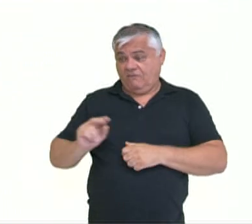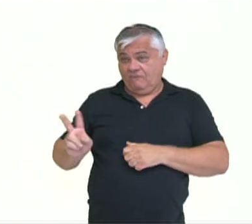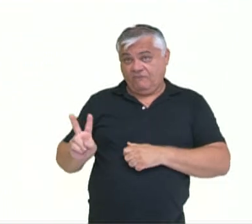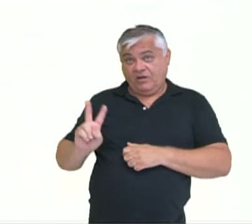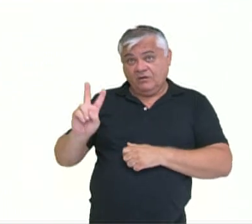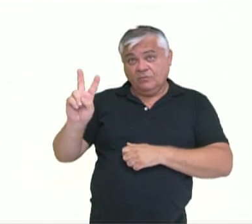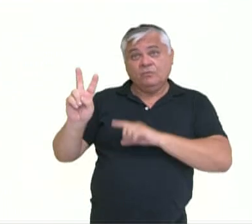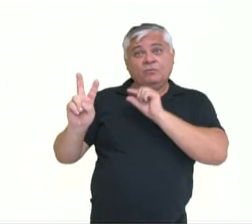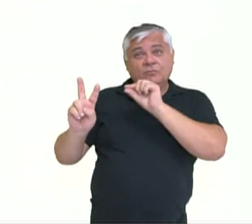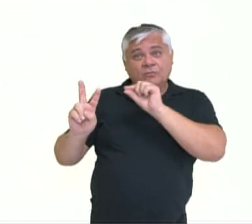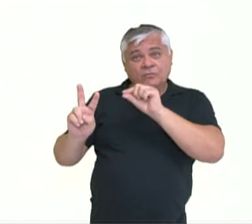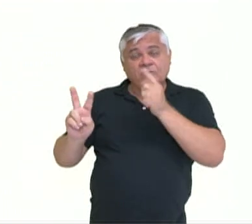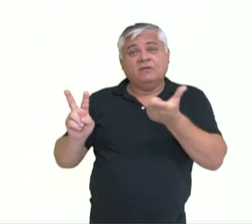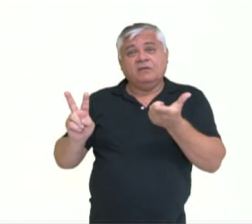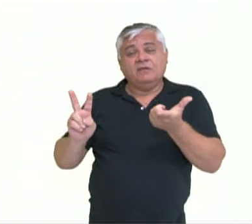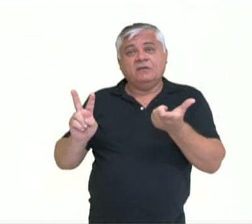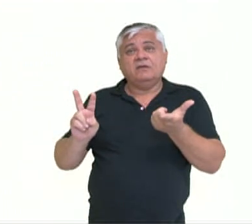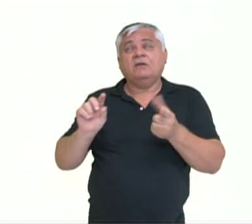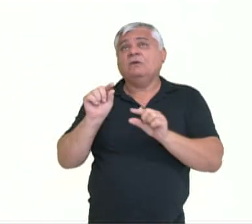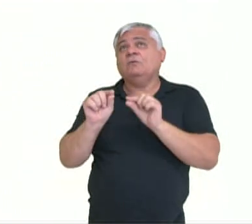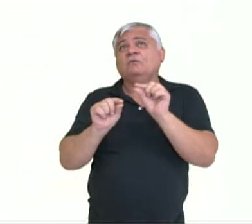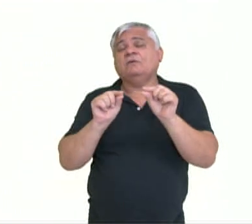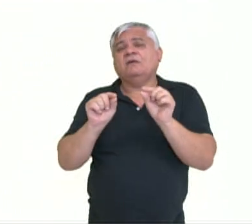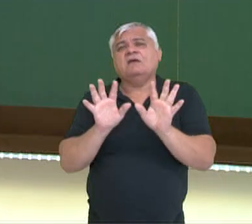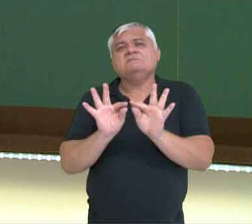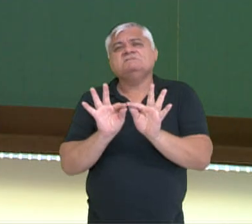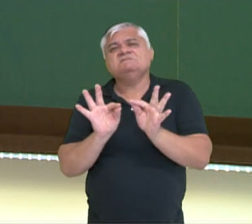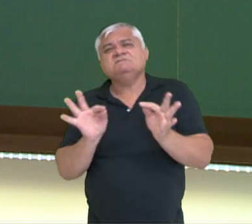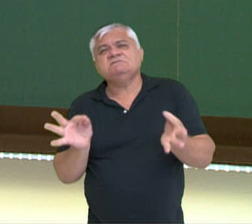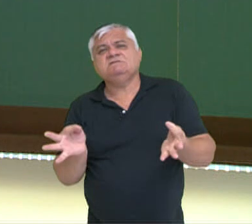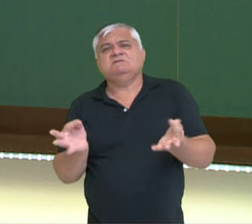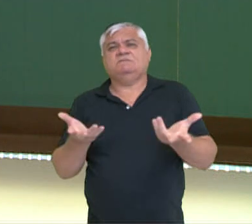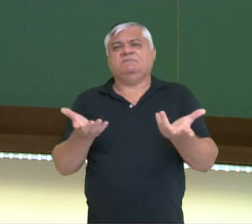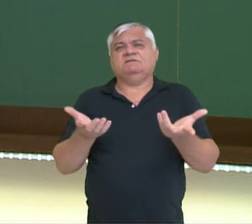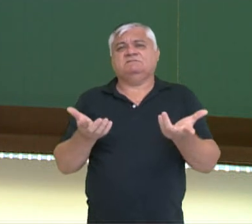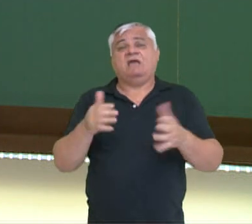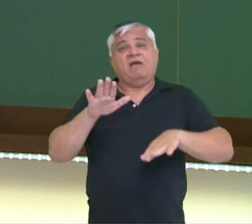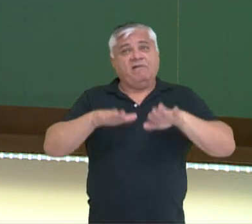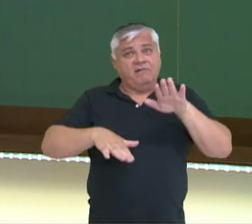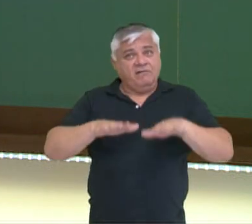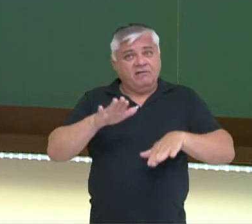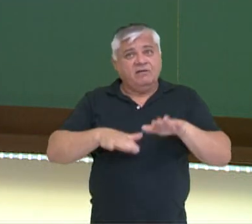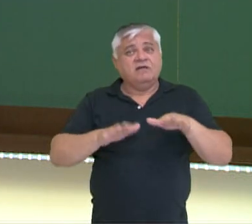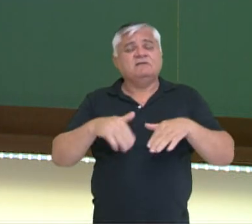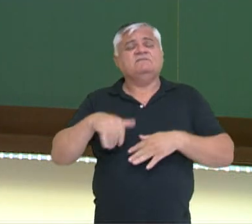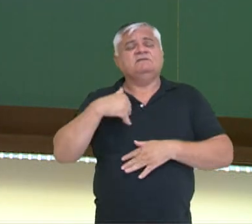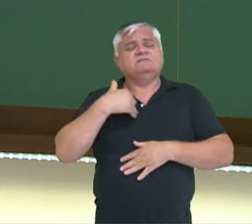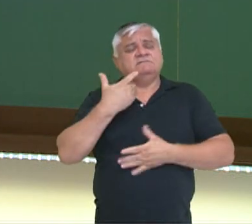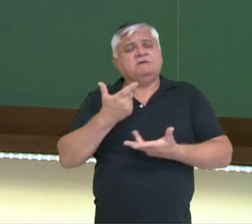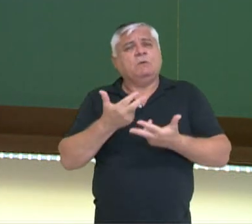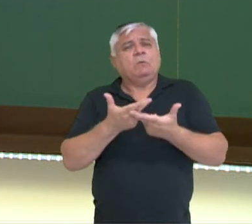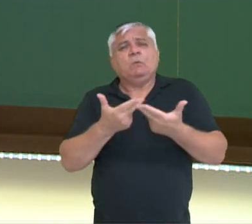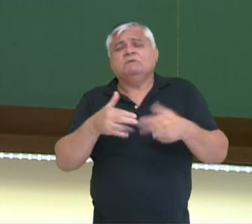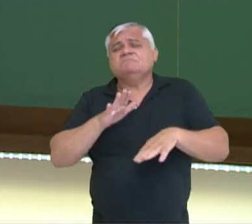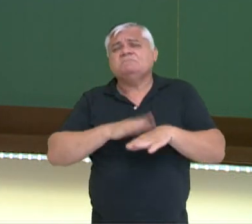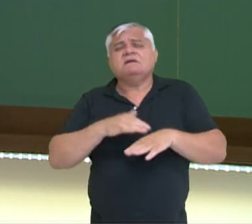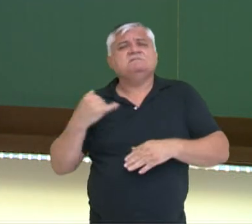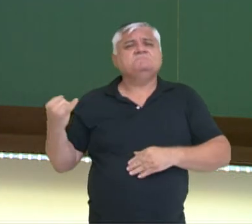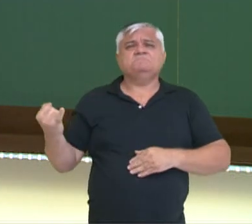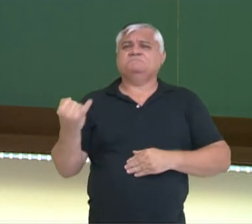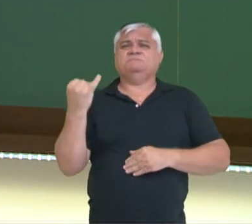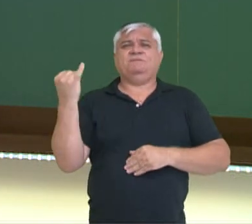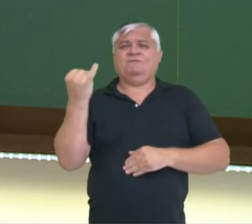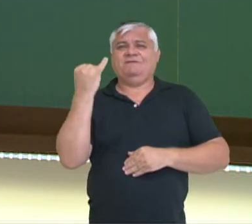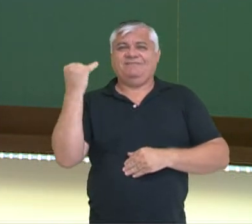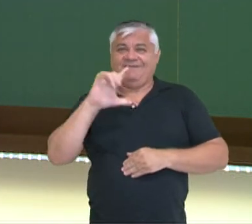es sencillo, la simplicidad, que son muchas de las veces las cosas más importantes que tenemos